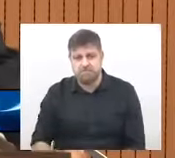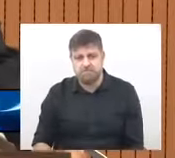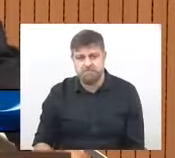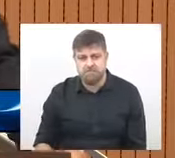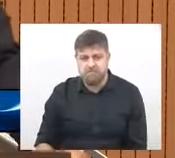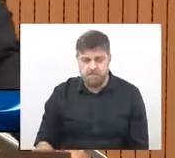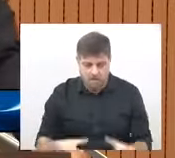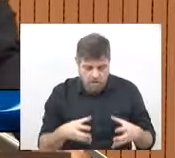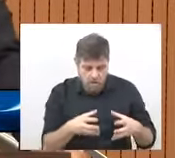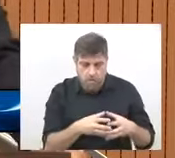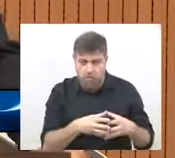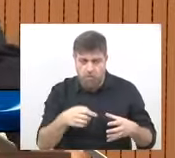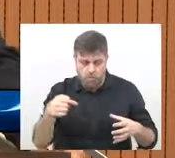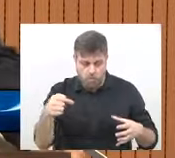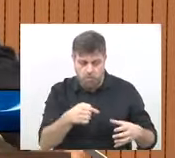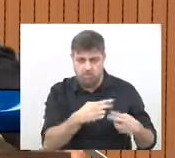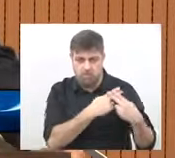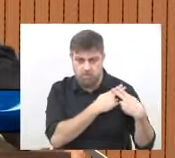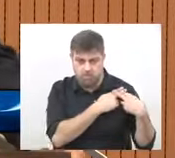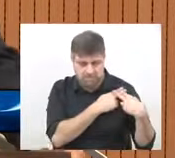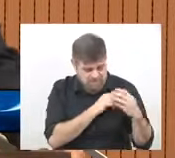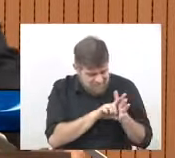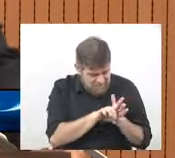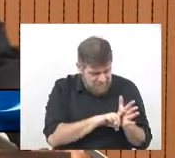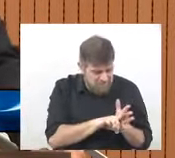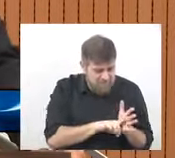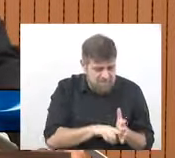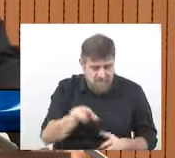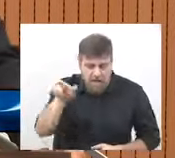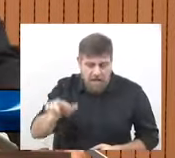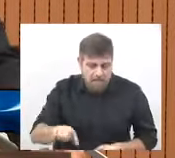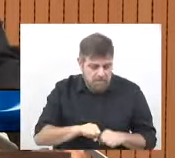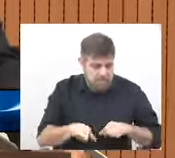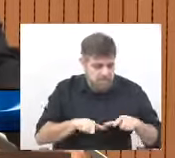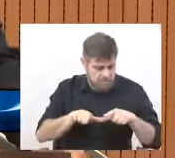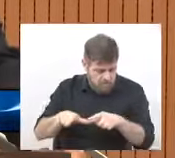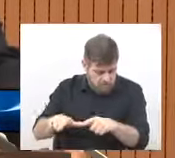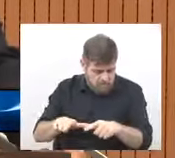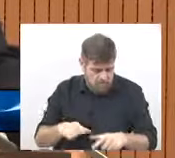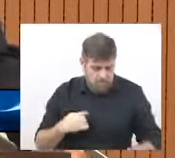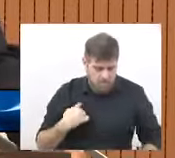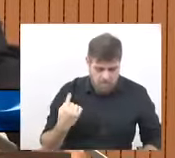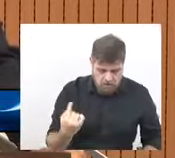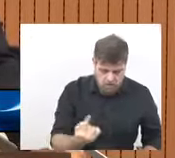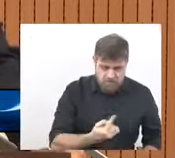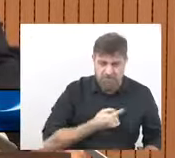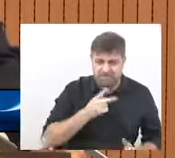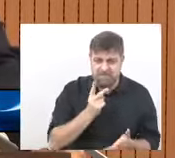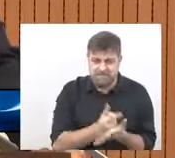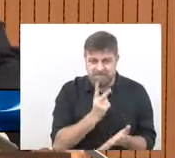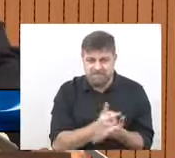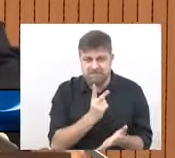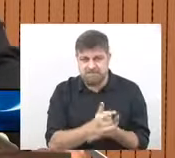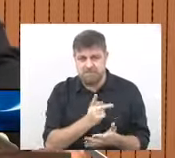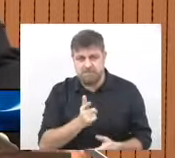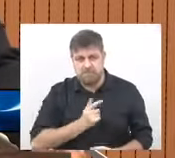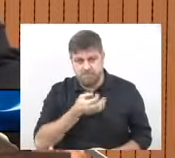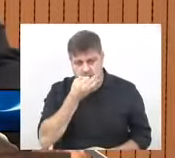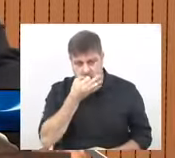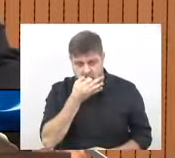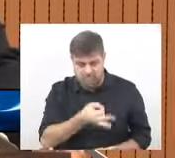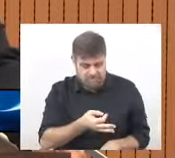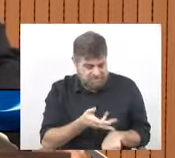relação à Comissão Especial de Honraria, sempre nós fizemos os pareceres. Às vezes não